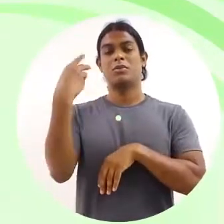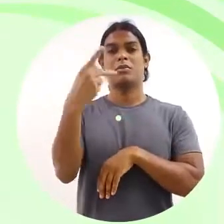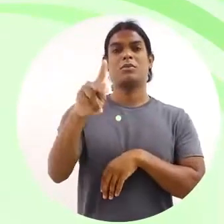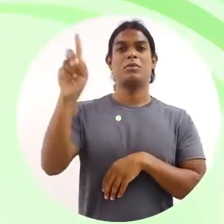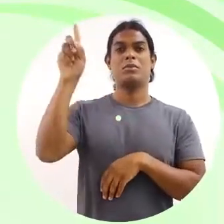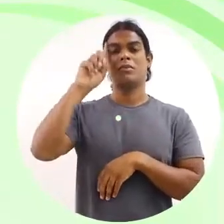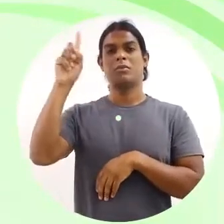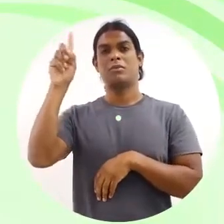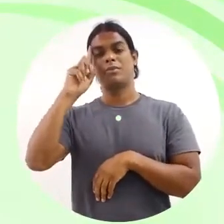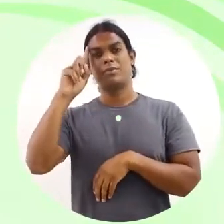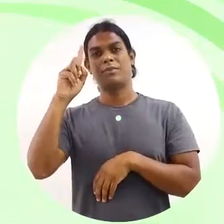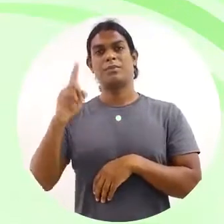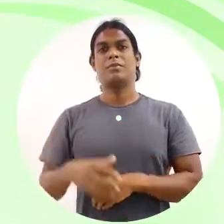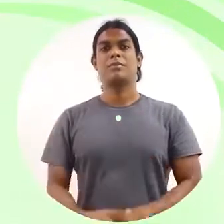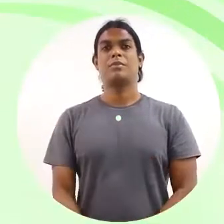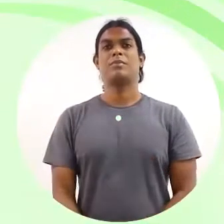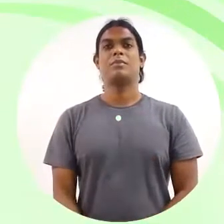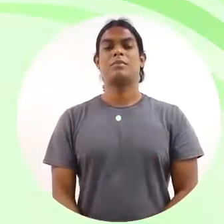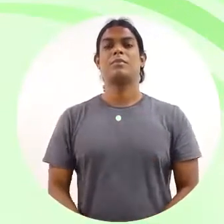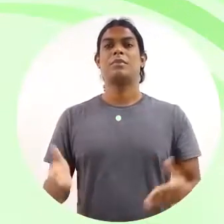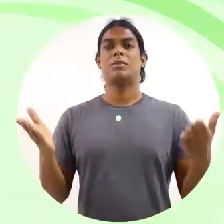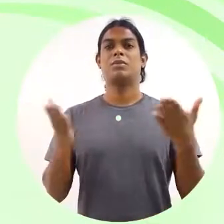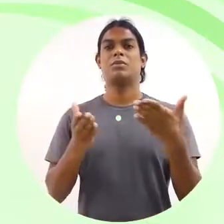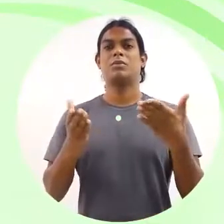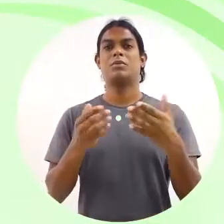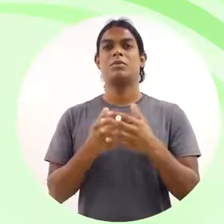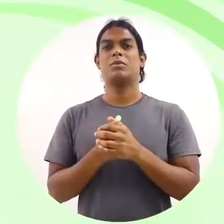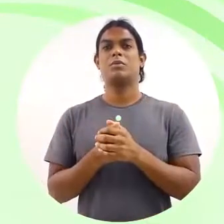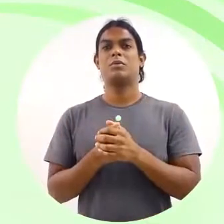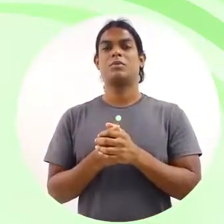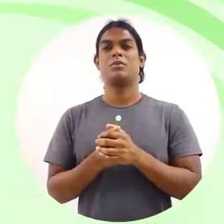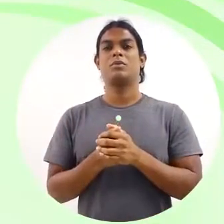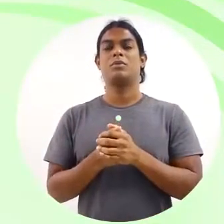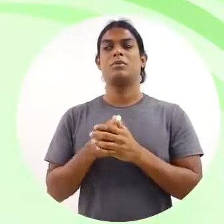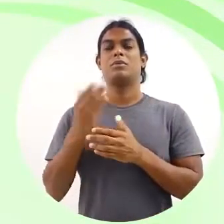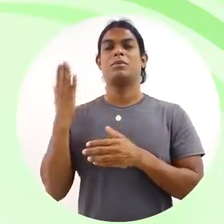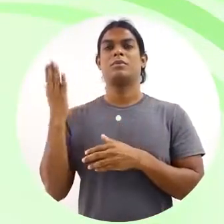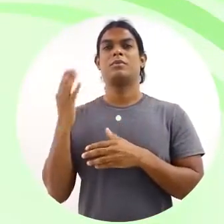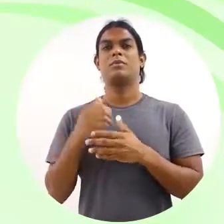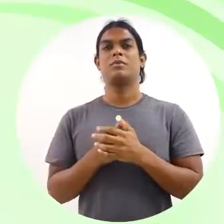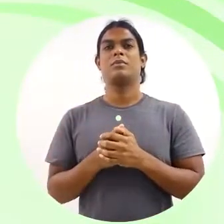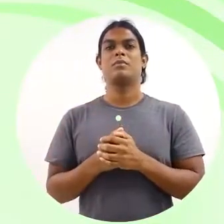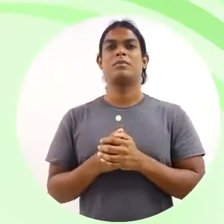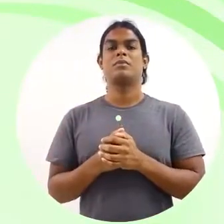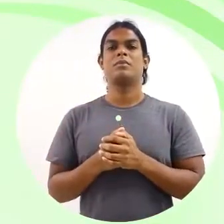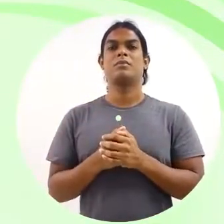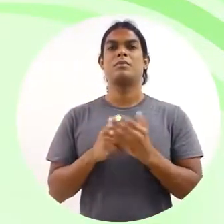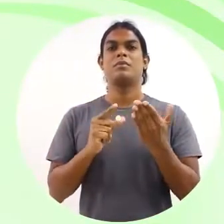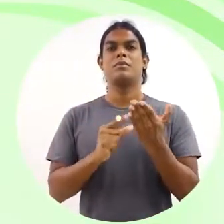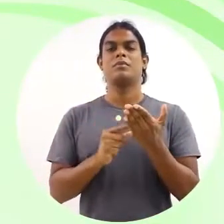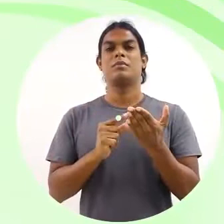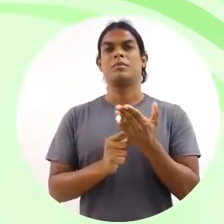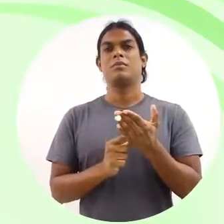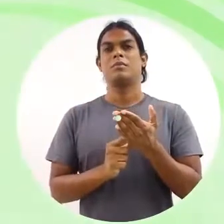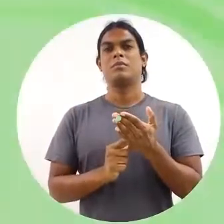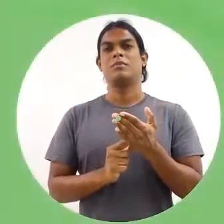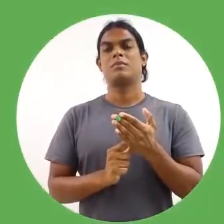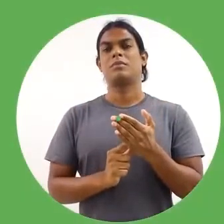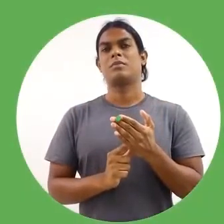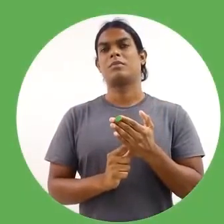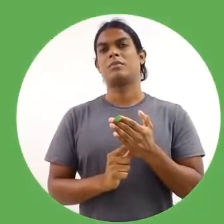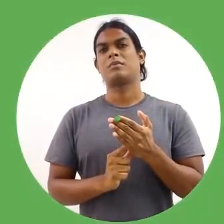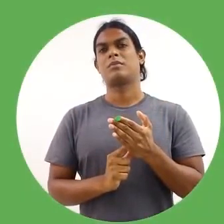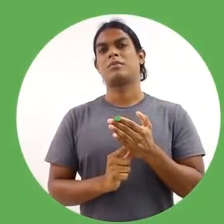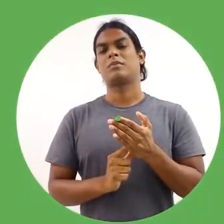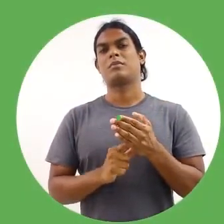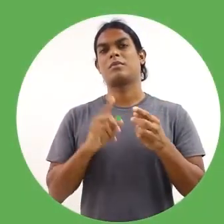dia. Vejamos aqui agora o uso do podcast. Um ponto interessante para falar sobre o podcast é